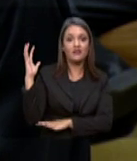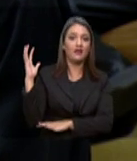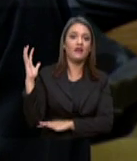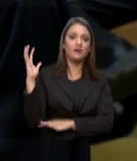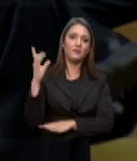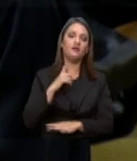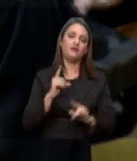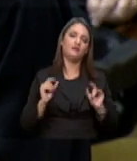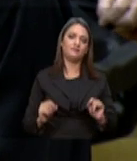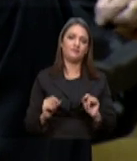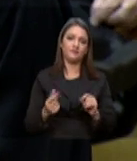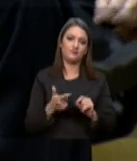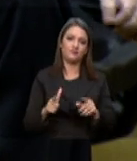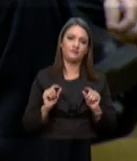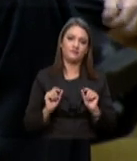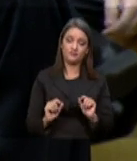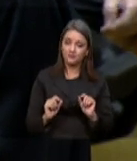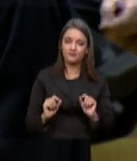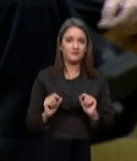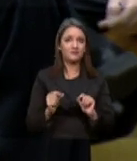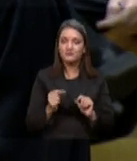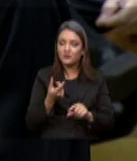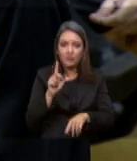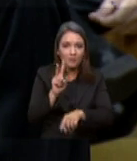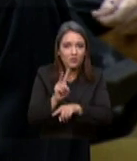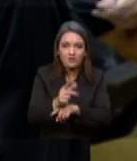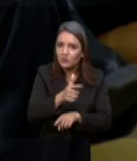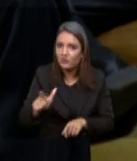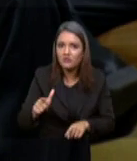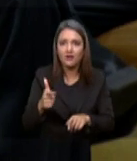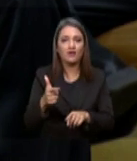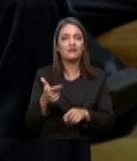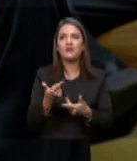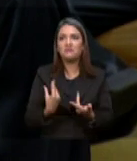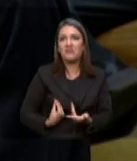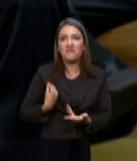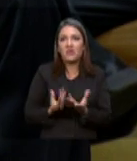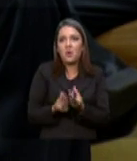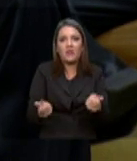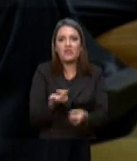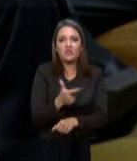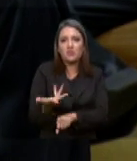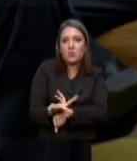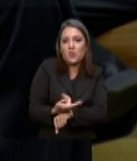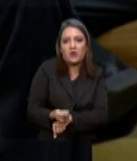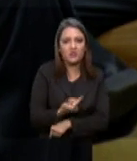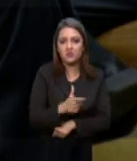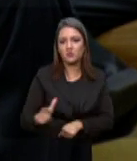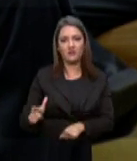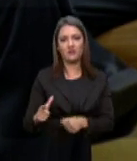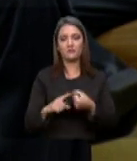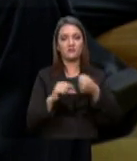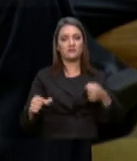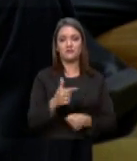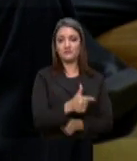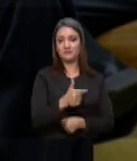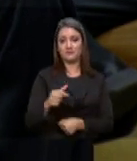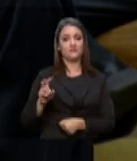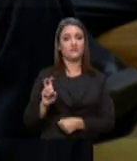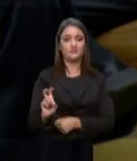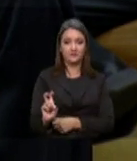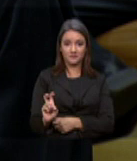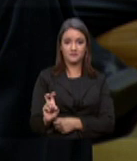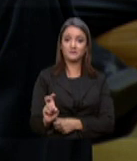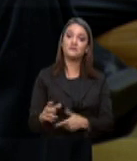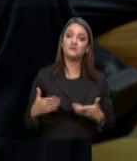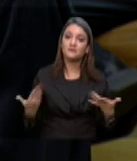há vida, ou pelo menos não há vida com um mínimo de qualidade, como exige o artigo 225 da Lei Maior.